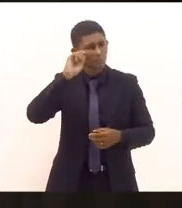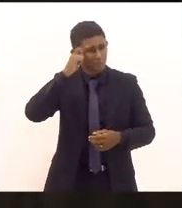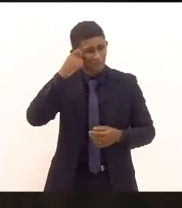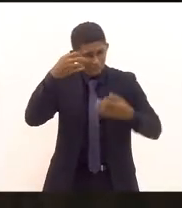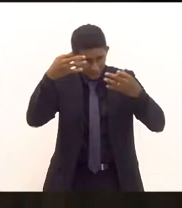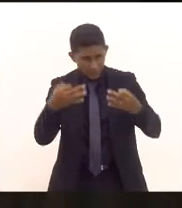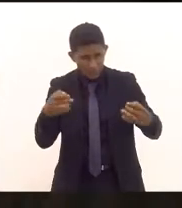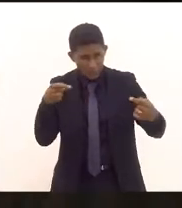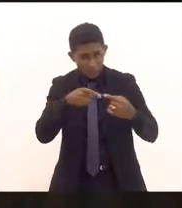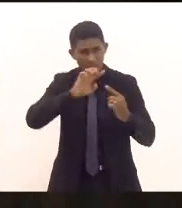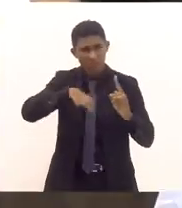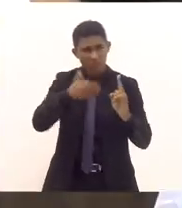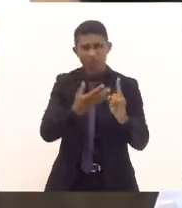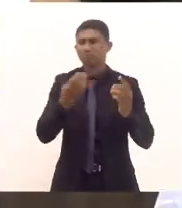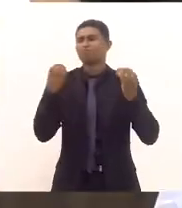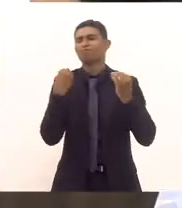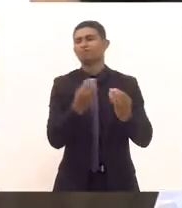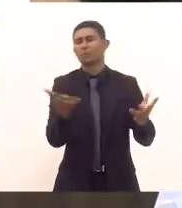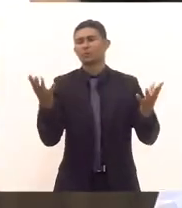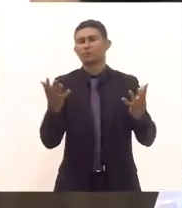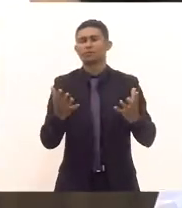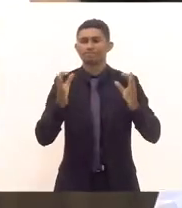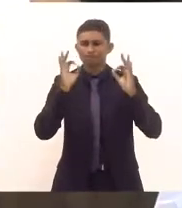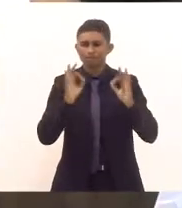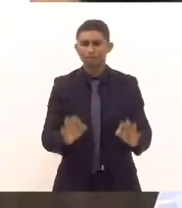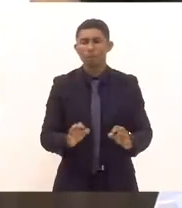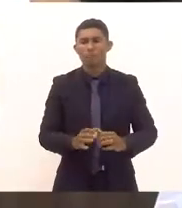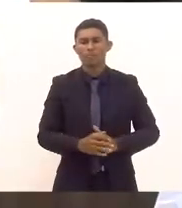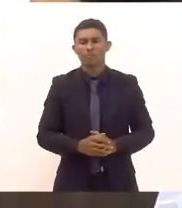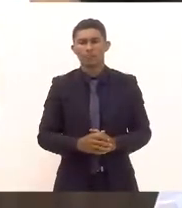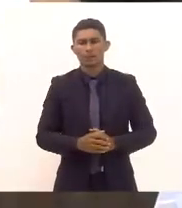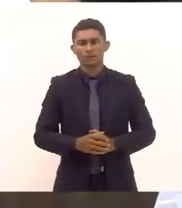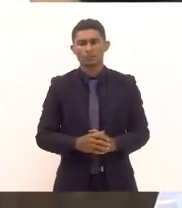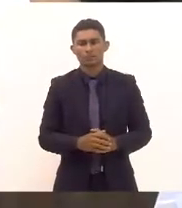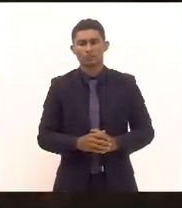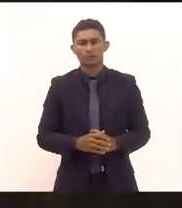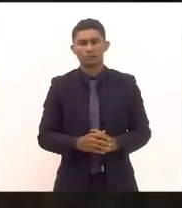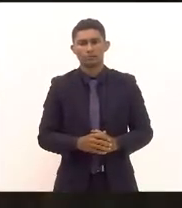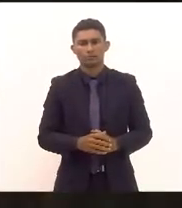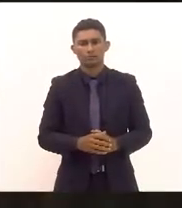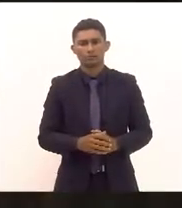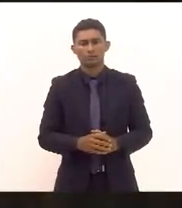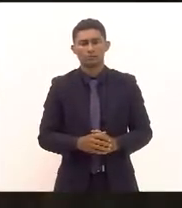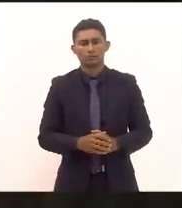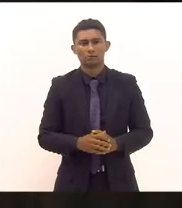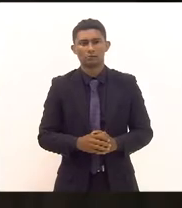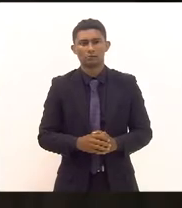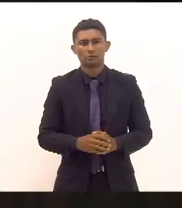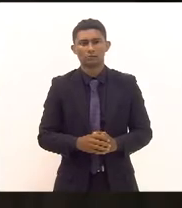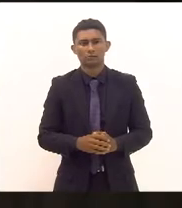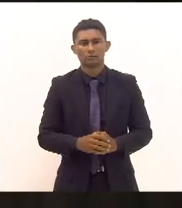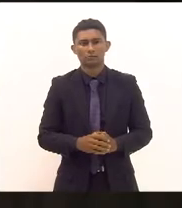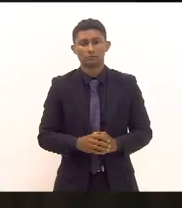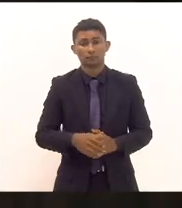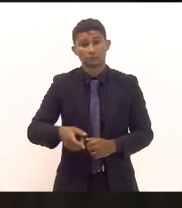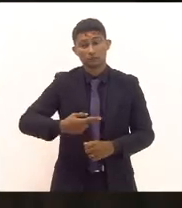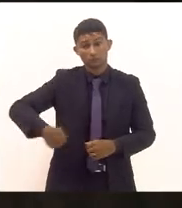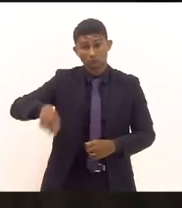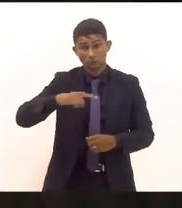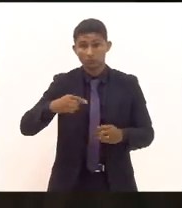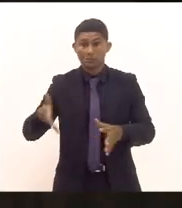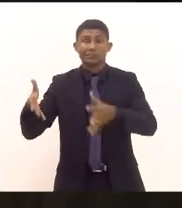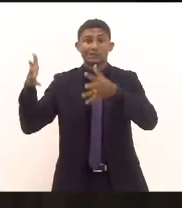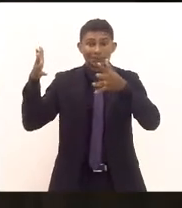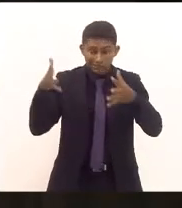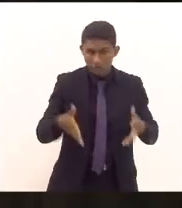ele que mereça receber eu vou fazer isso é exatamente a gente chegou aqui não